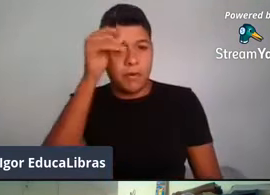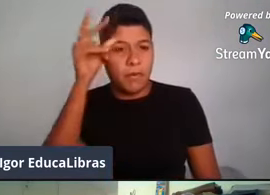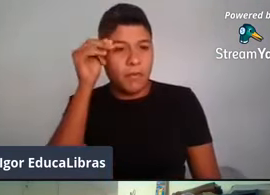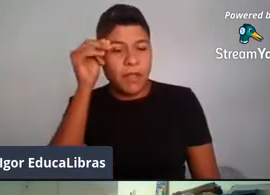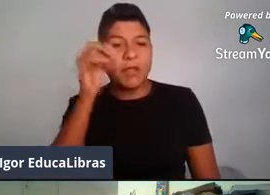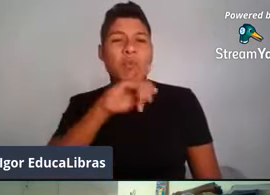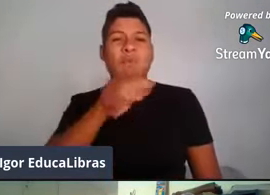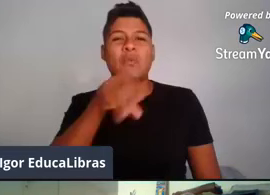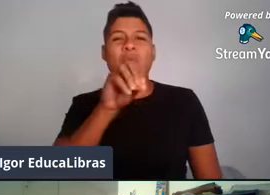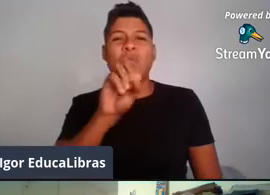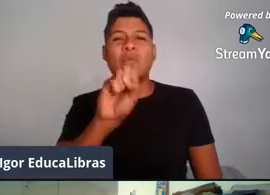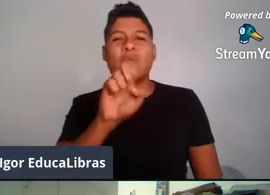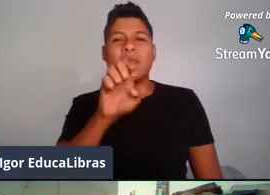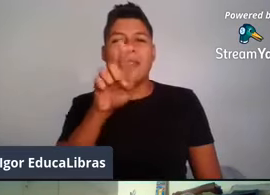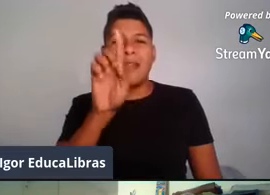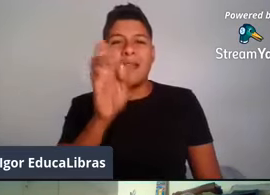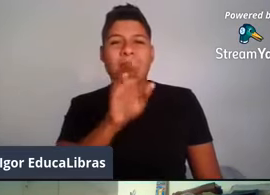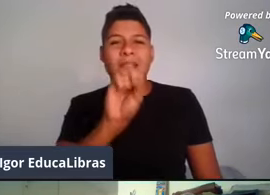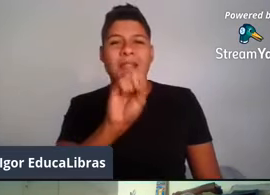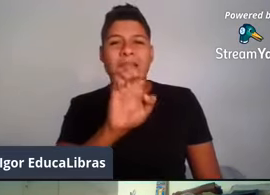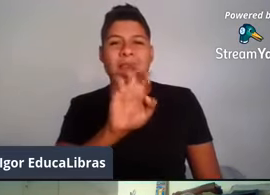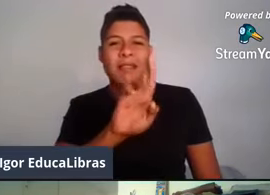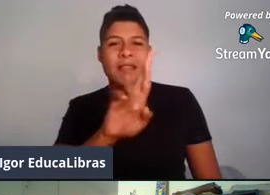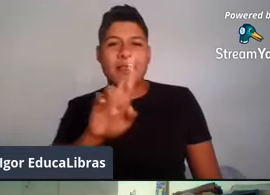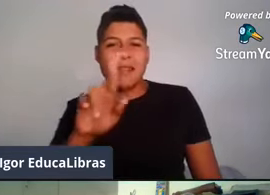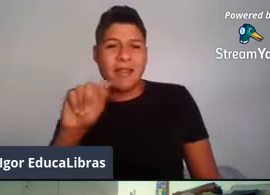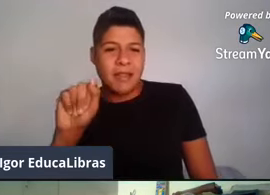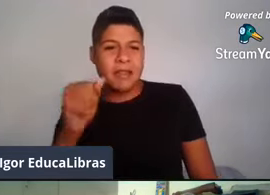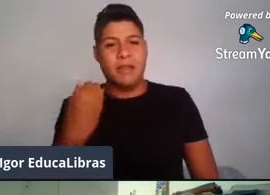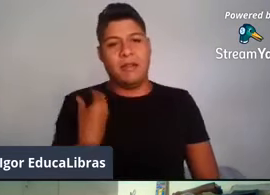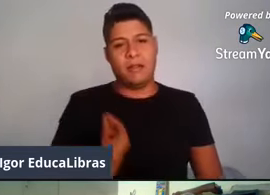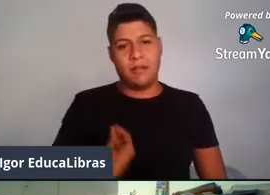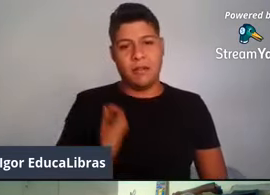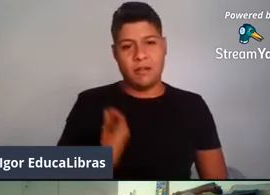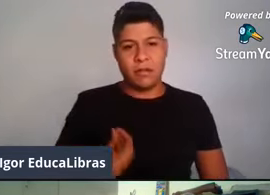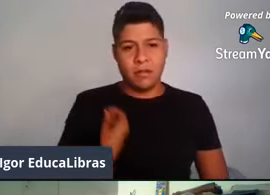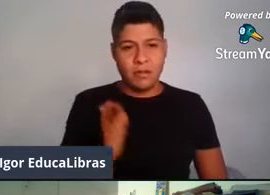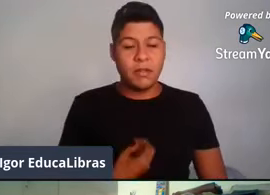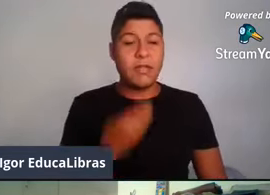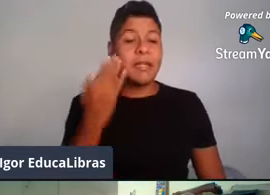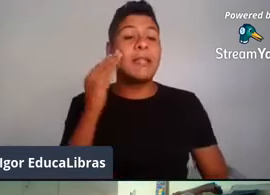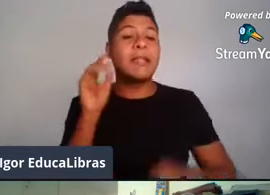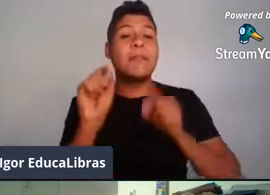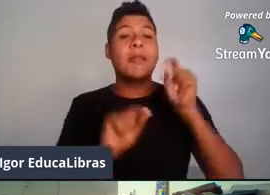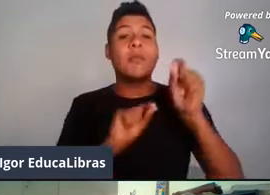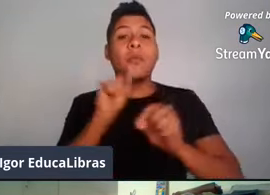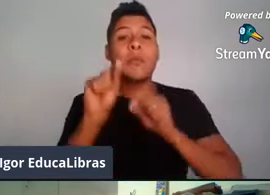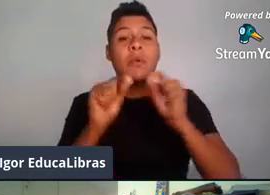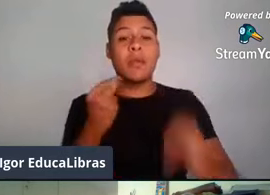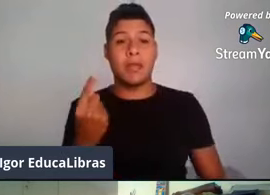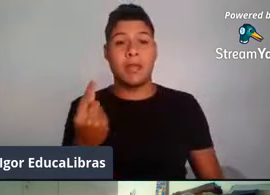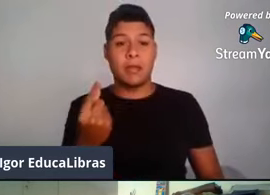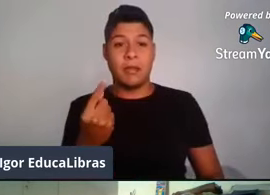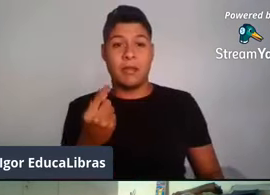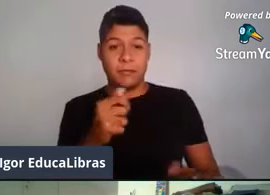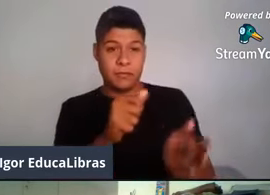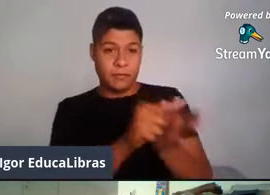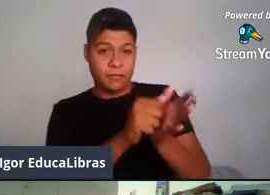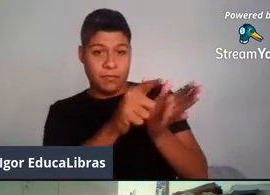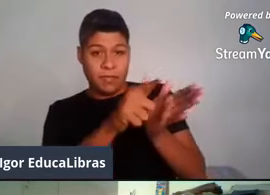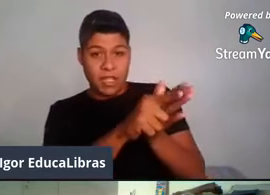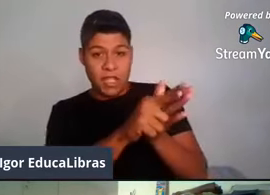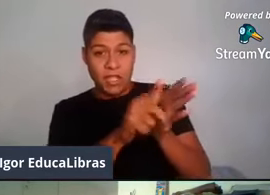Serra e colaboradores, Mara Gabriel e outros, no entendimento de que a agenda da pessoa